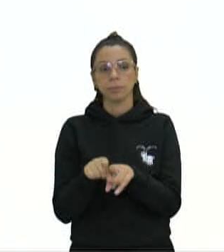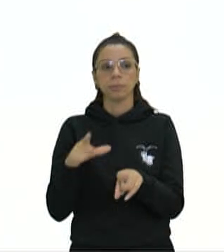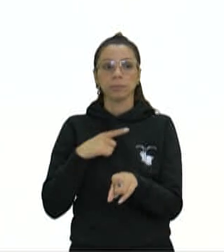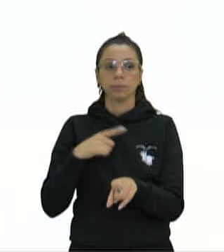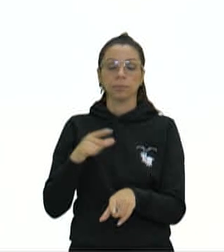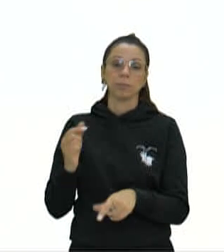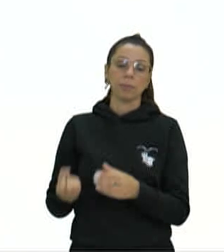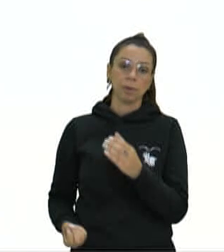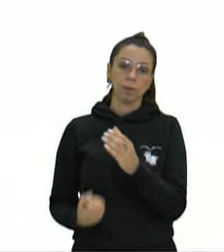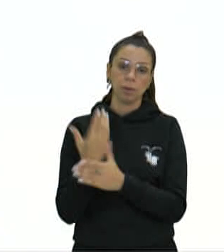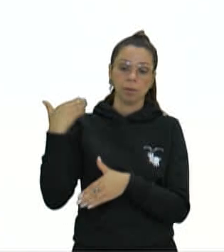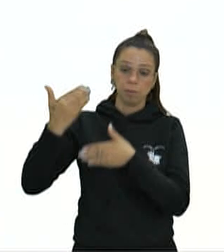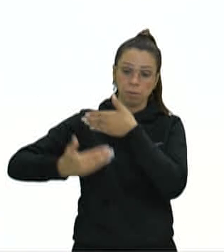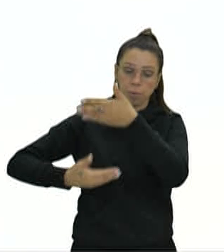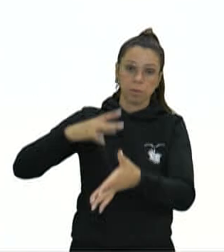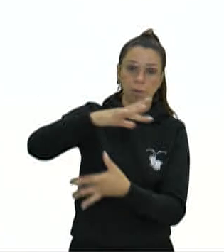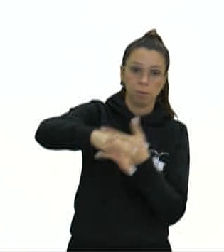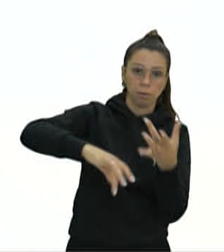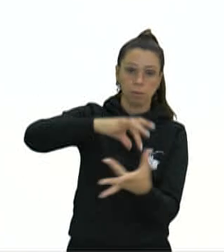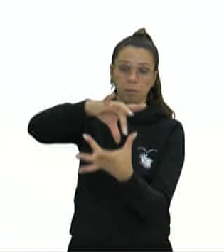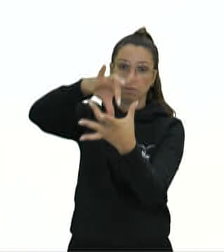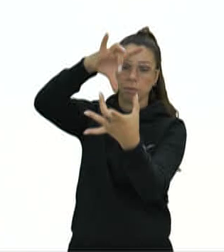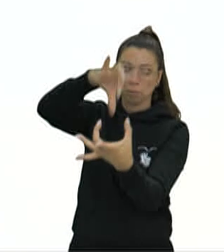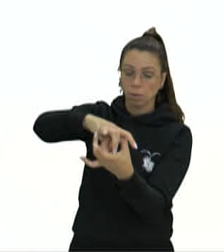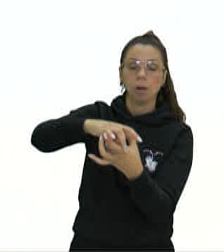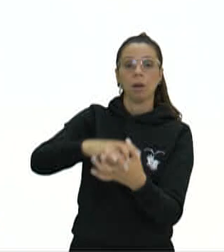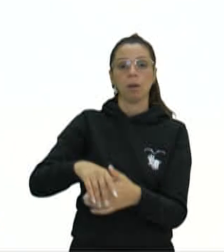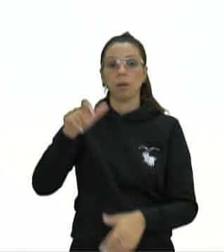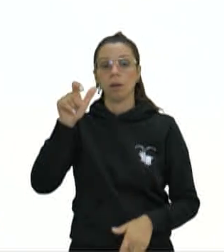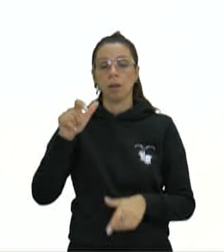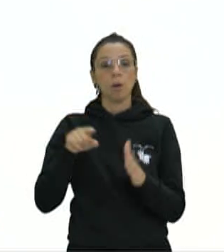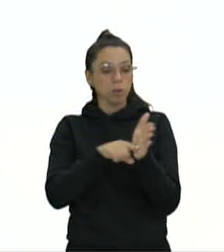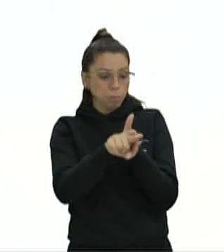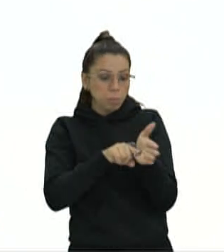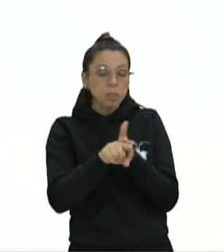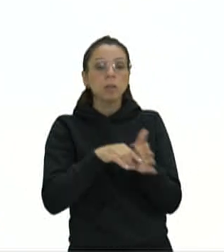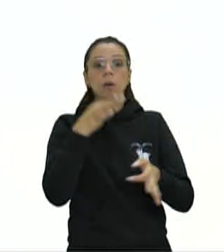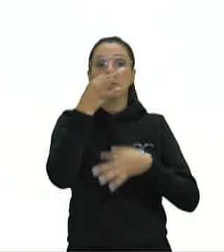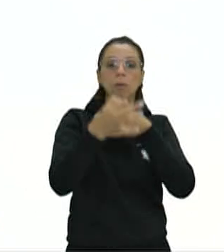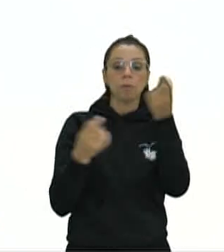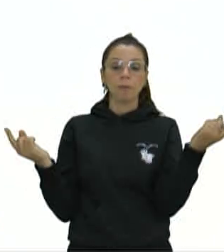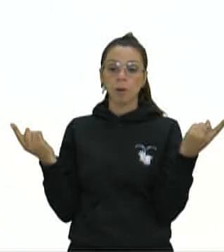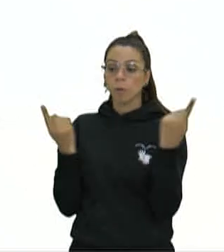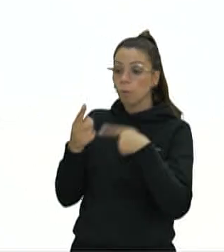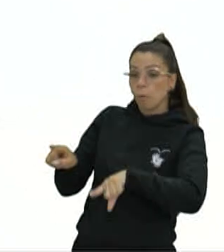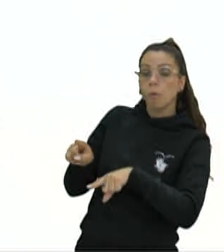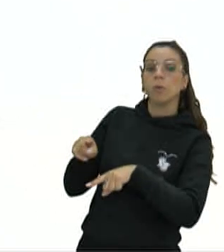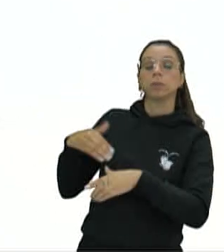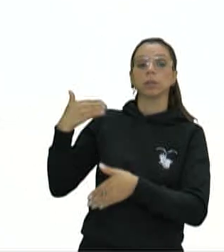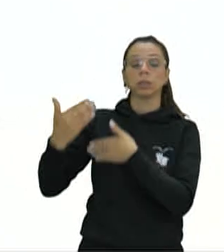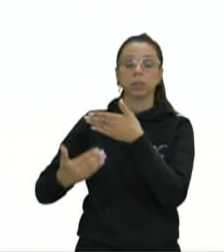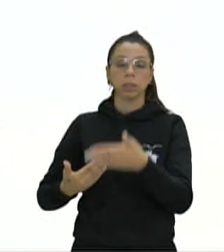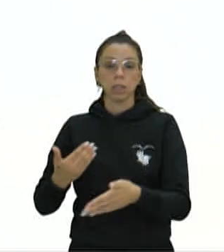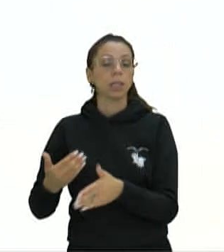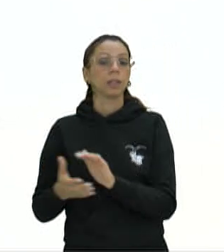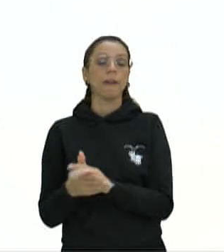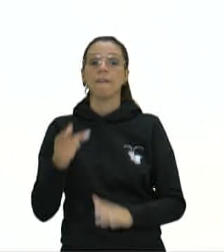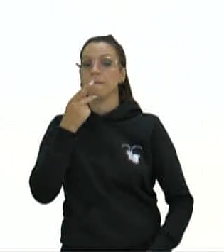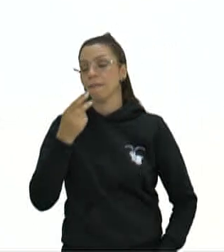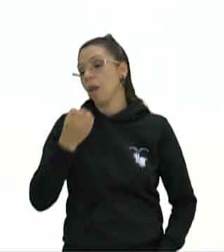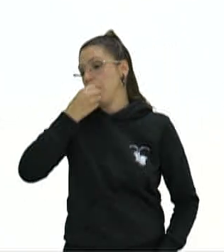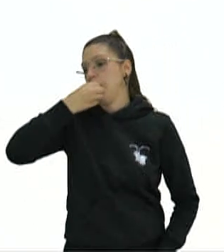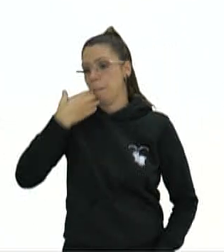mazelas criadas pelo processo de globalização, os críticos contrariam os que defendem o desenvolvimento capitalista como